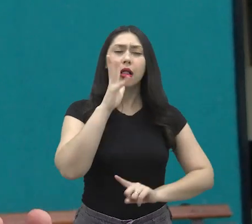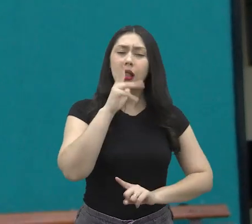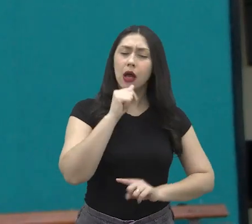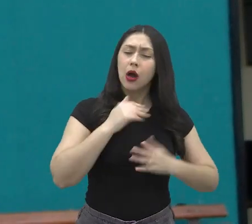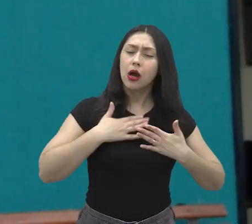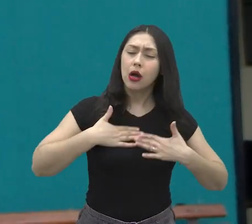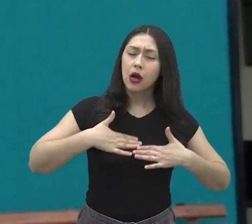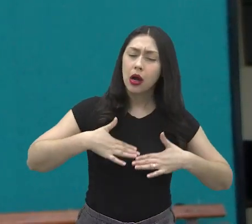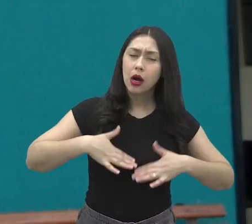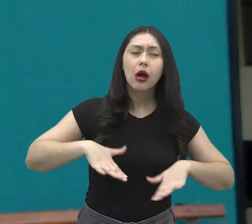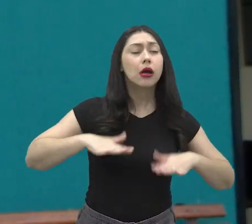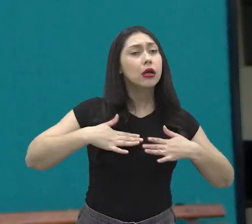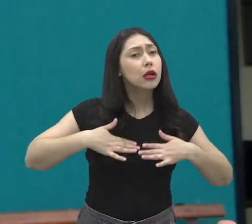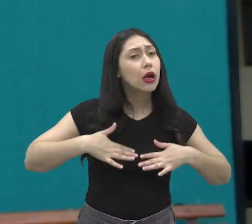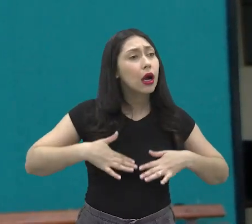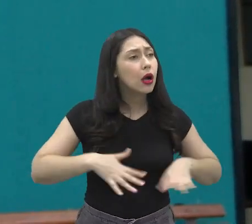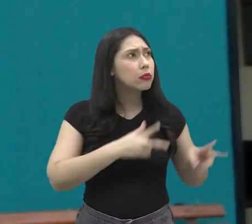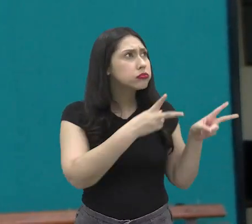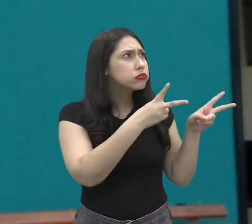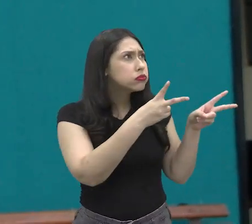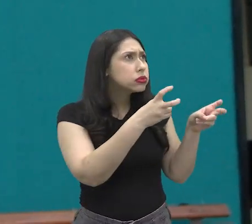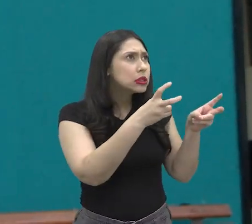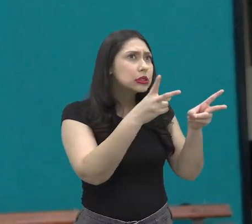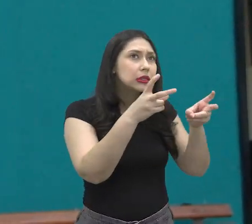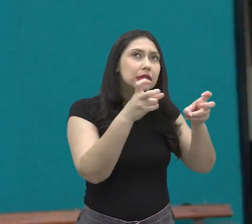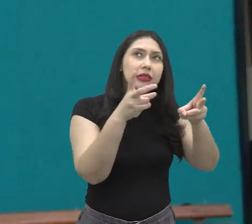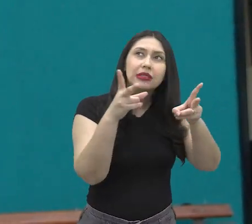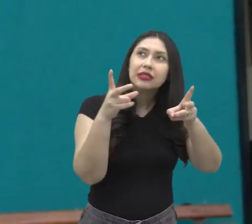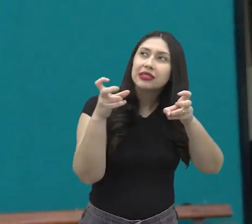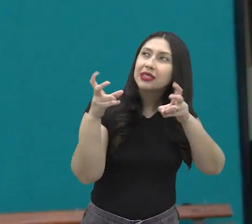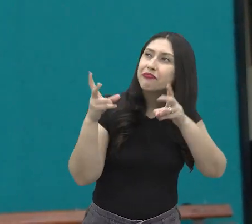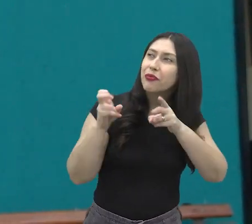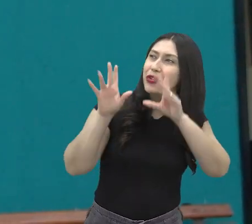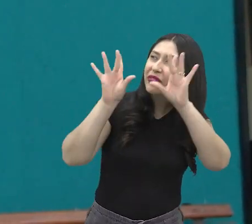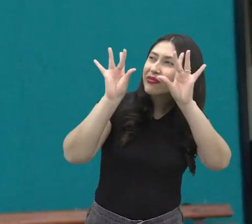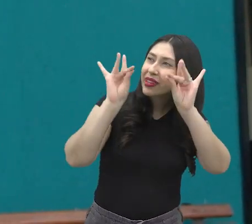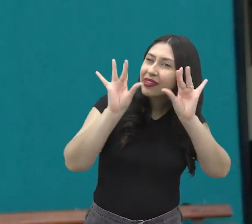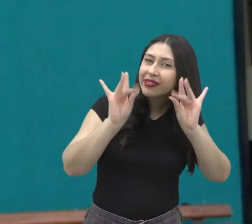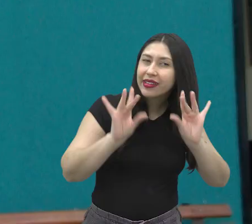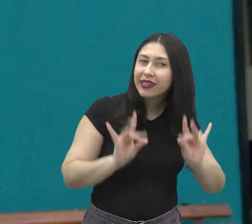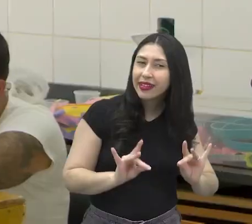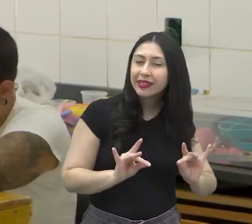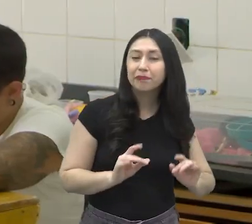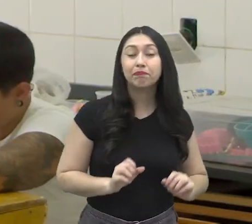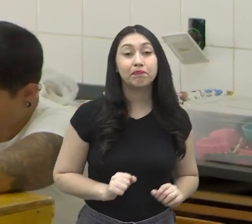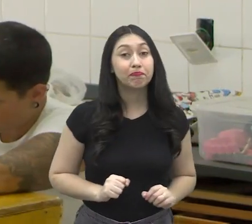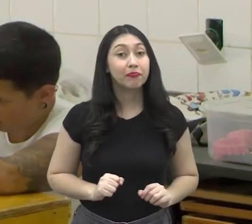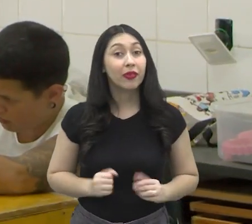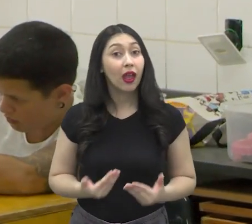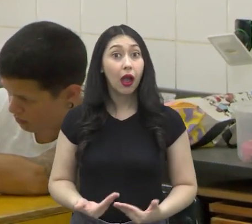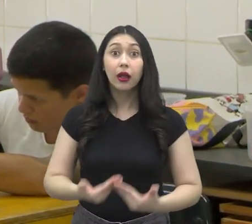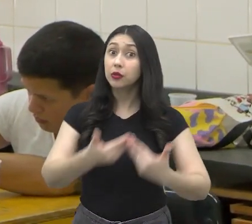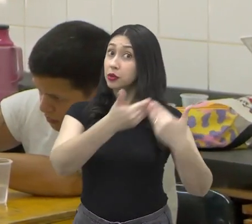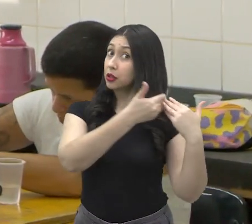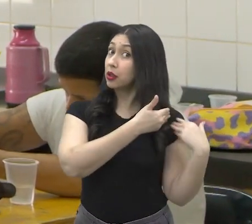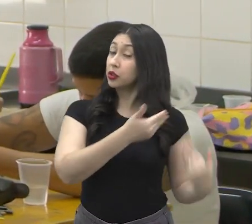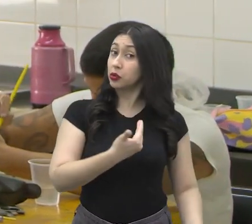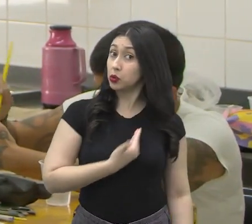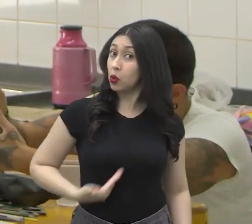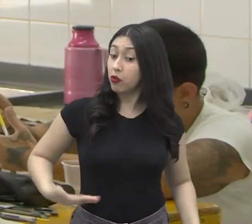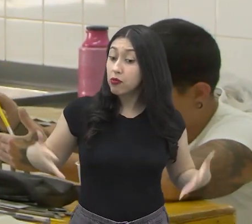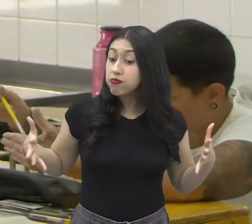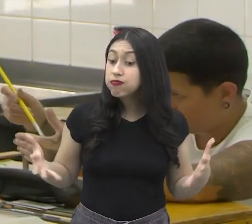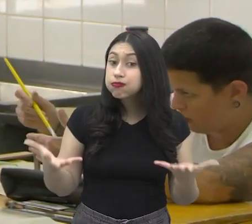assim, conseguir perceber o mundo não na pressa que o mundo está, sabe? É papel do poder